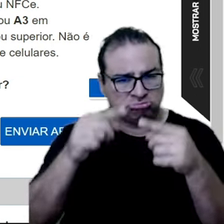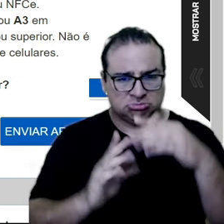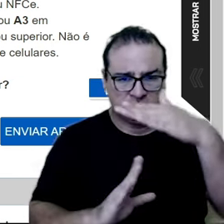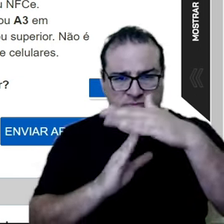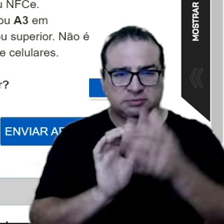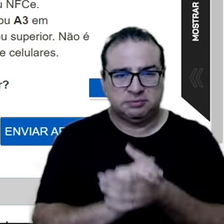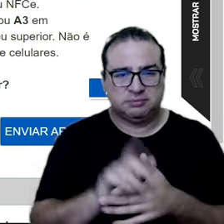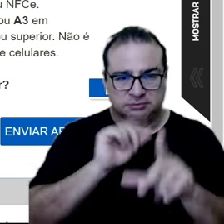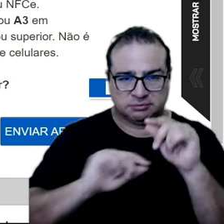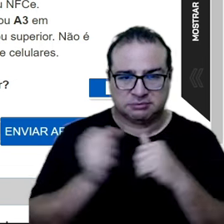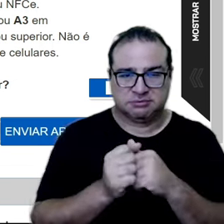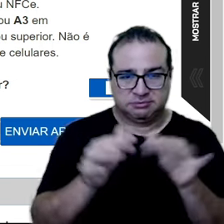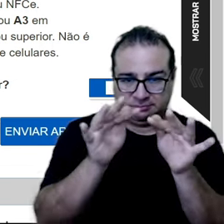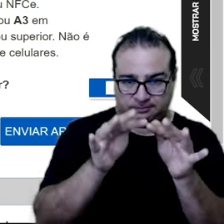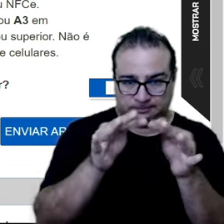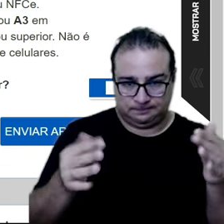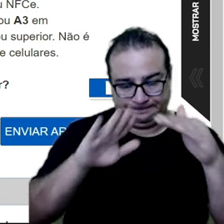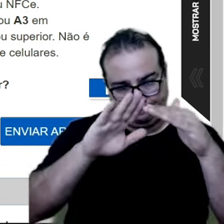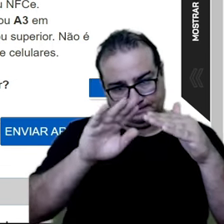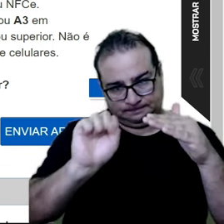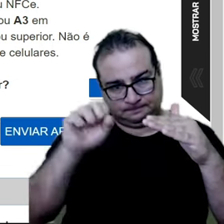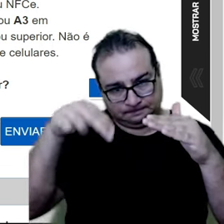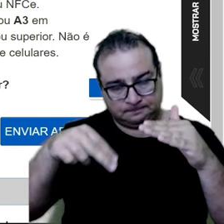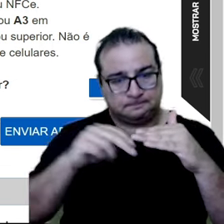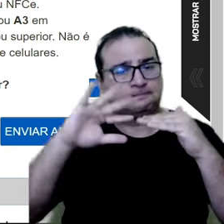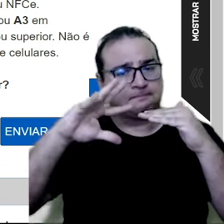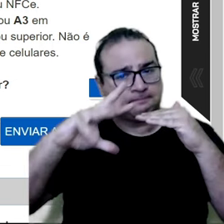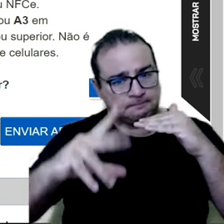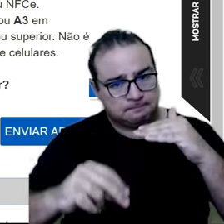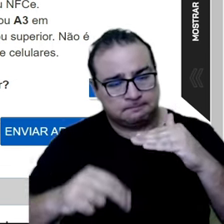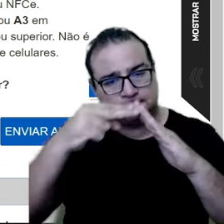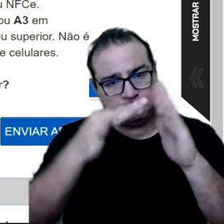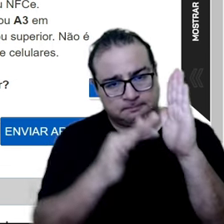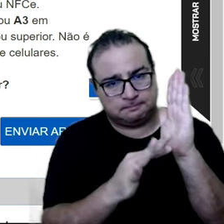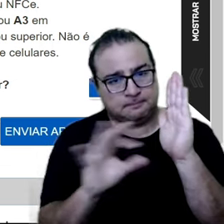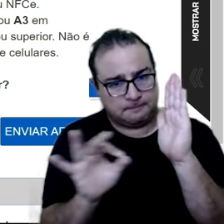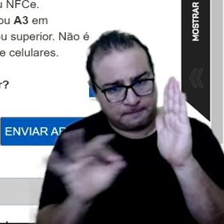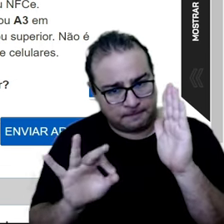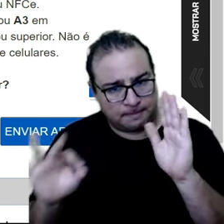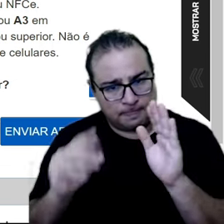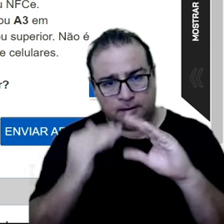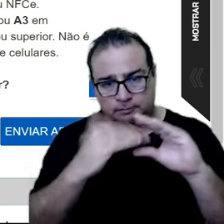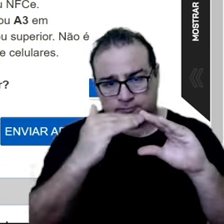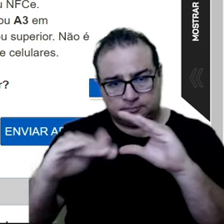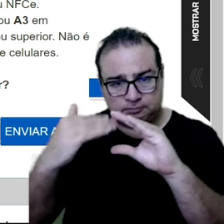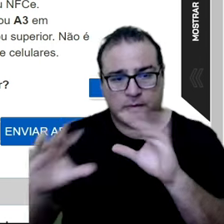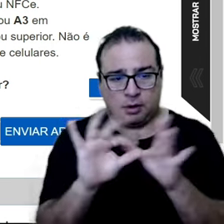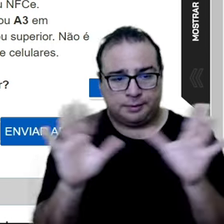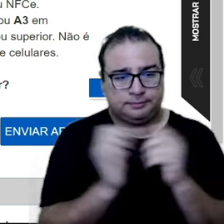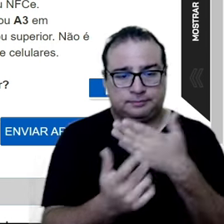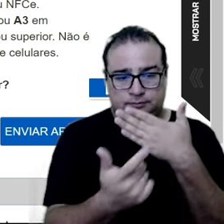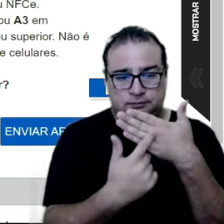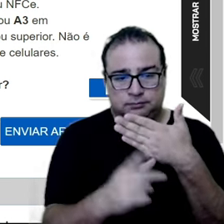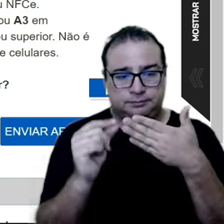sublimite seleciono o Simples Nacional aqui se eu quiser que todas as notas fiscais sejam enviadas aut automaticamente assim que autorizadas